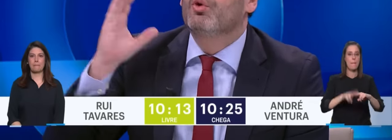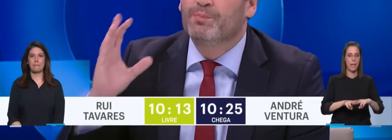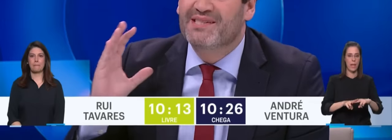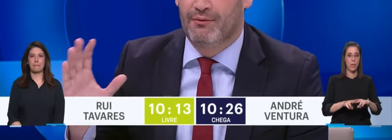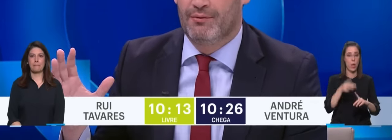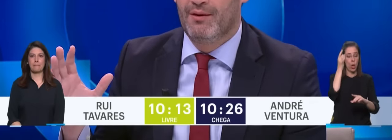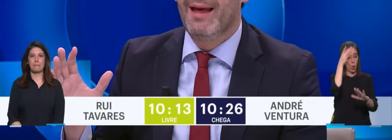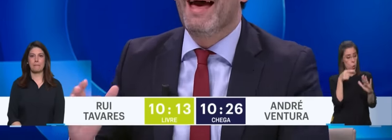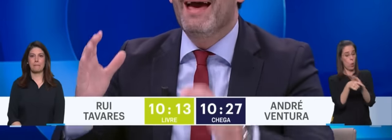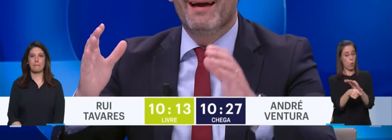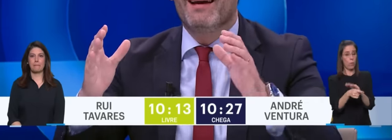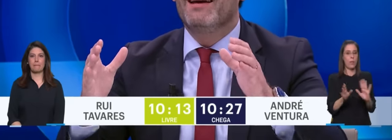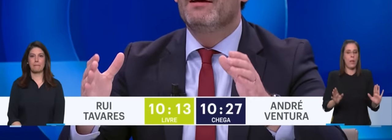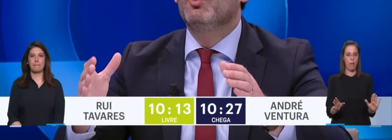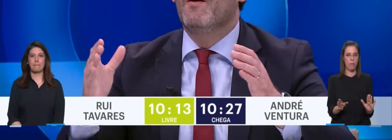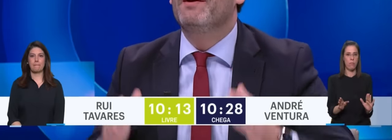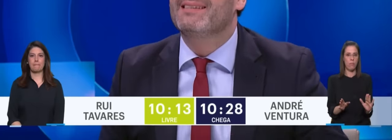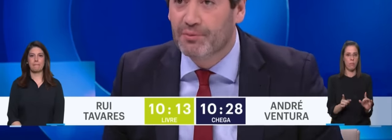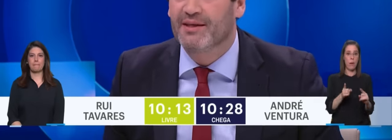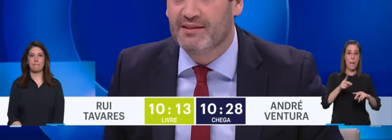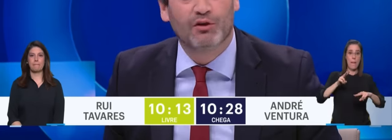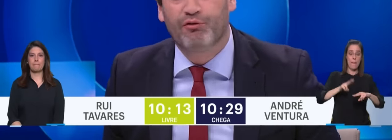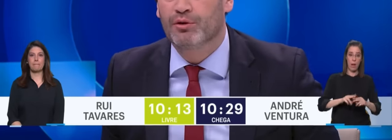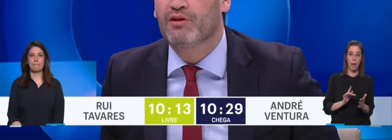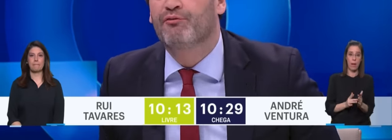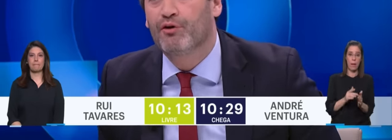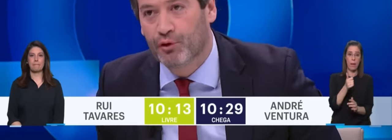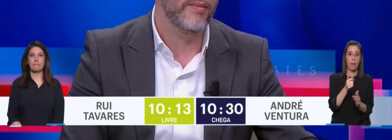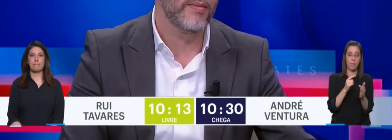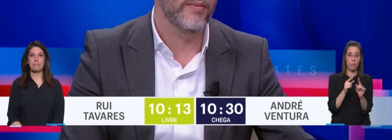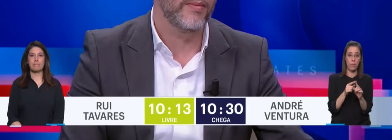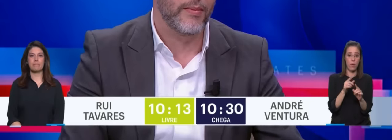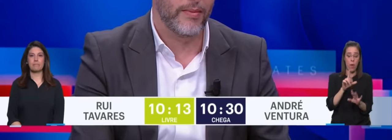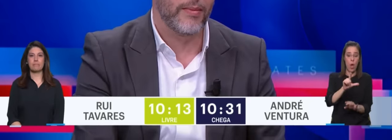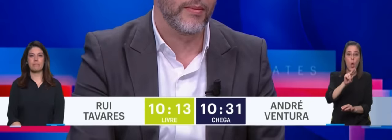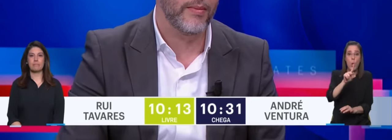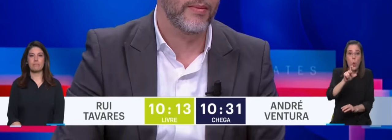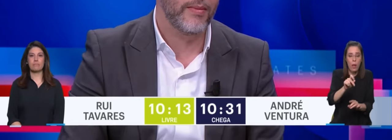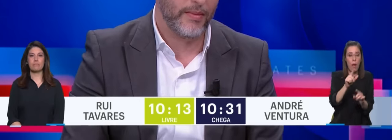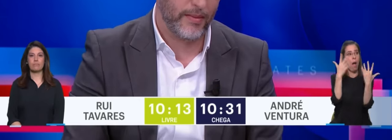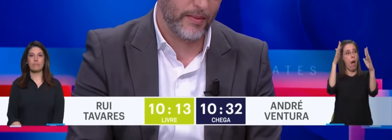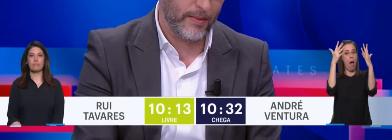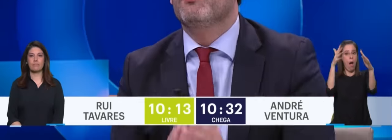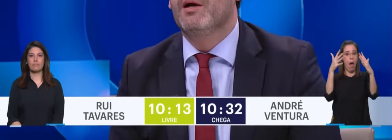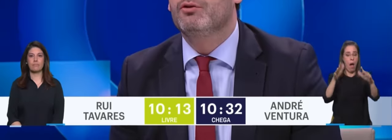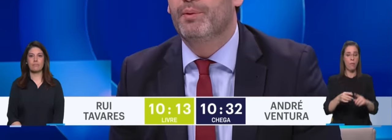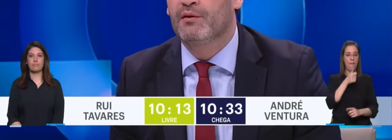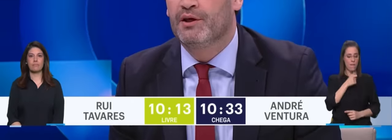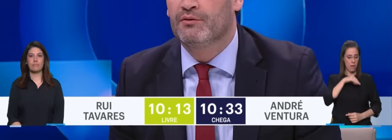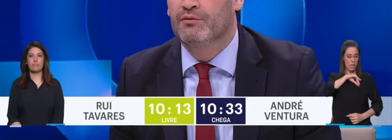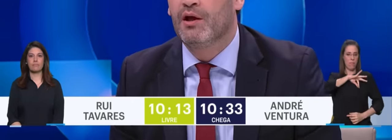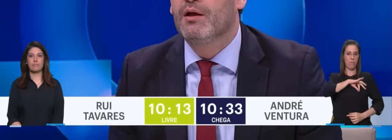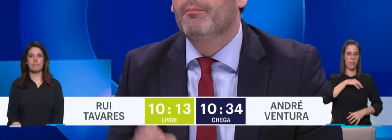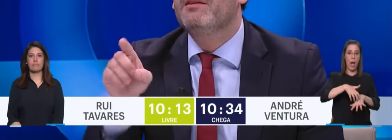por corrupção é e é numa prisão de Brasília não foi bolsonaro foi foi Lula da Silva que vocês aplaudiram com craves vermelhos no